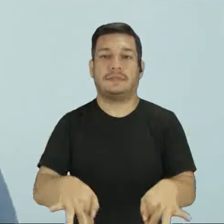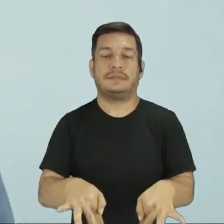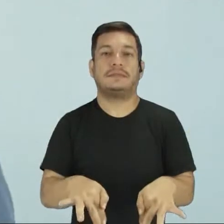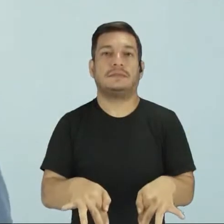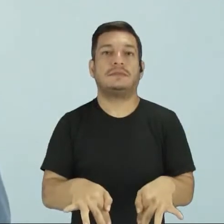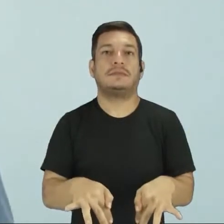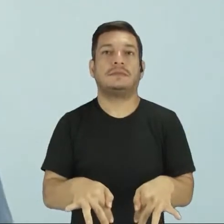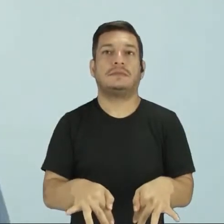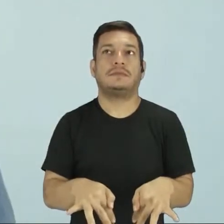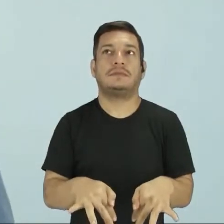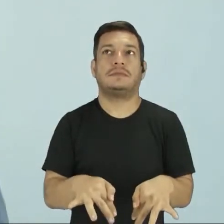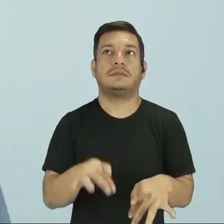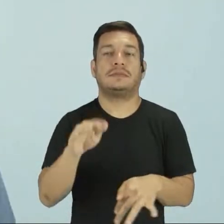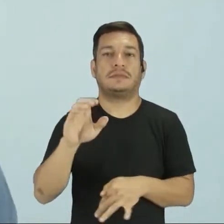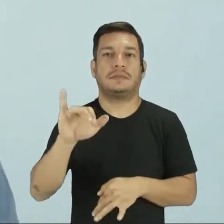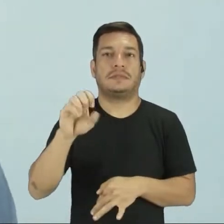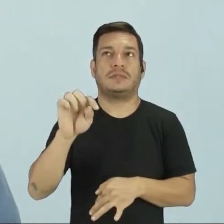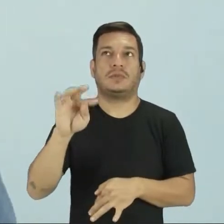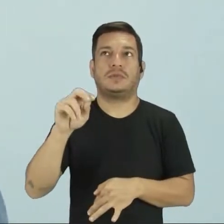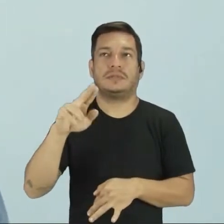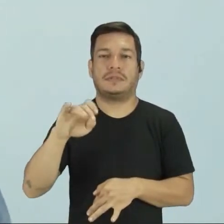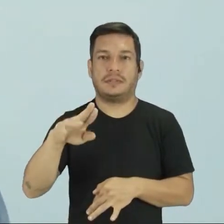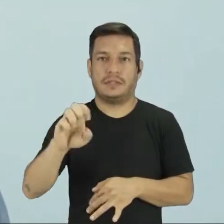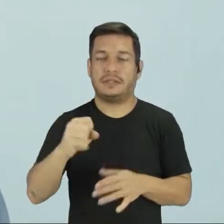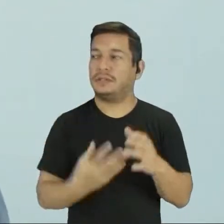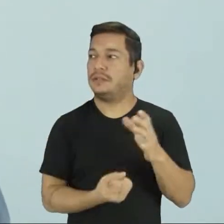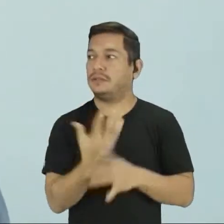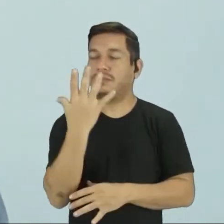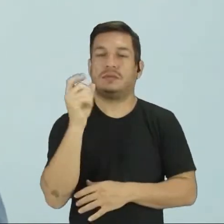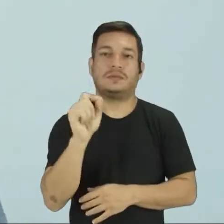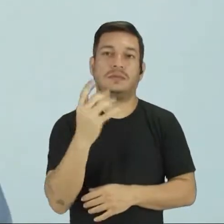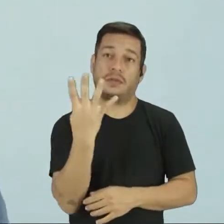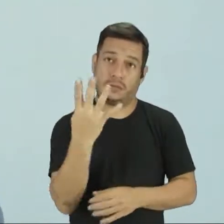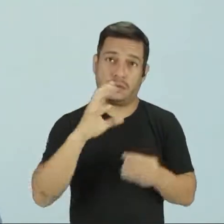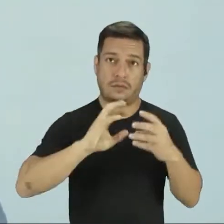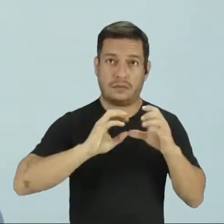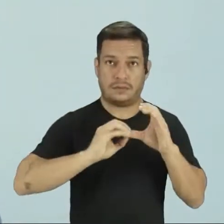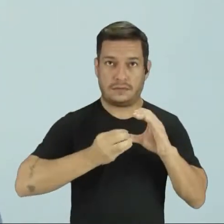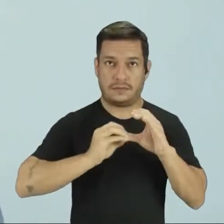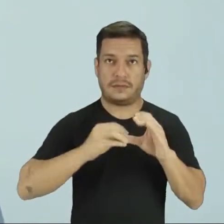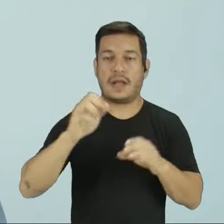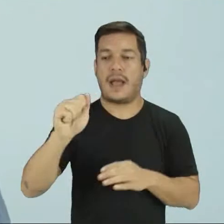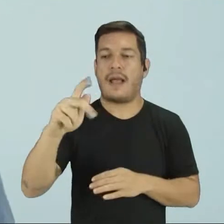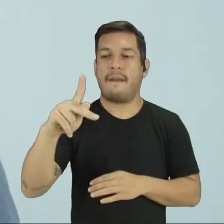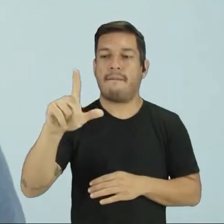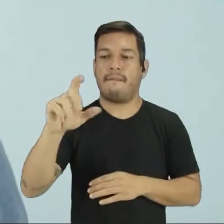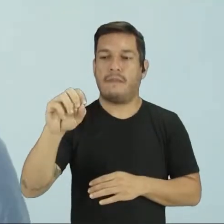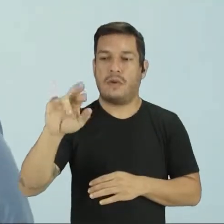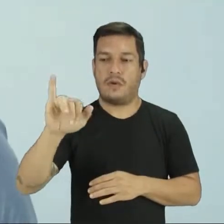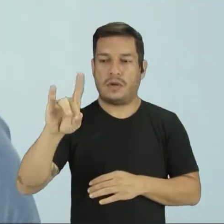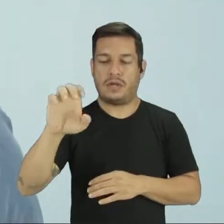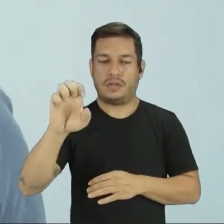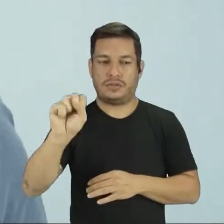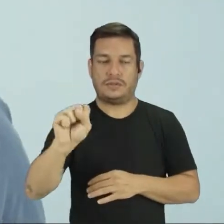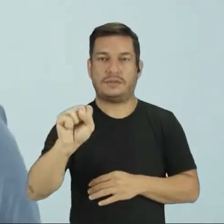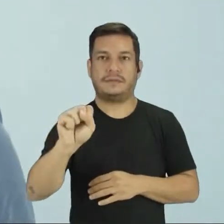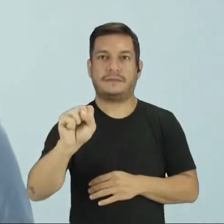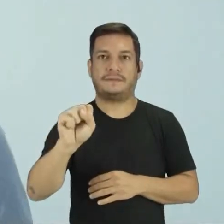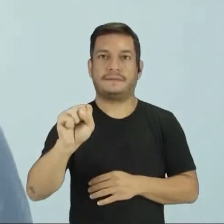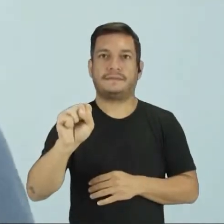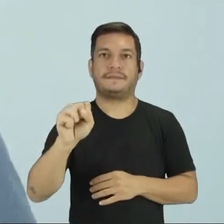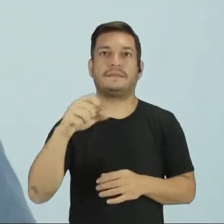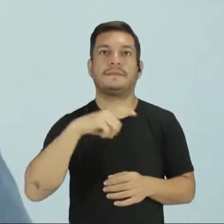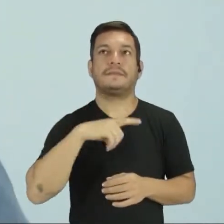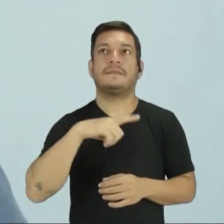né, de citocinese e nós vamos ter a origem dessas 4 células haploides. Então, lembrando, mitose